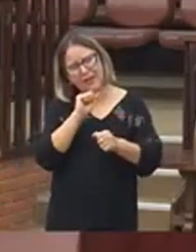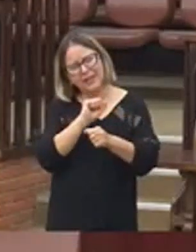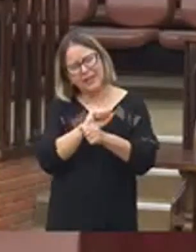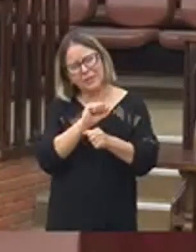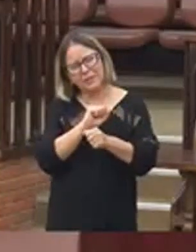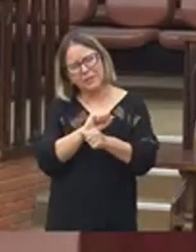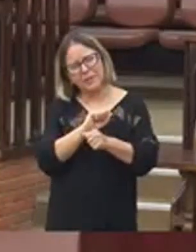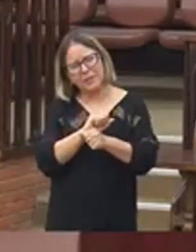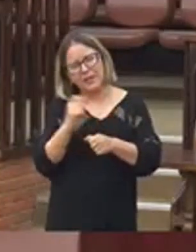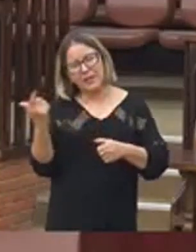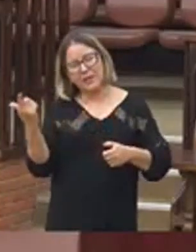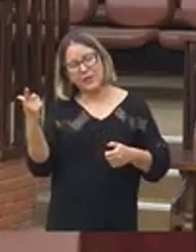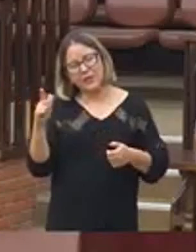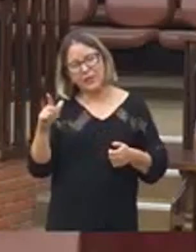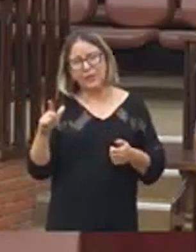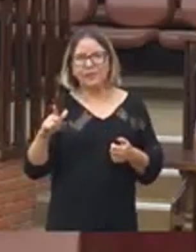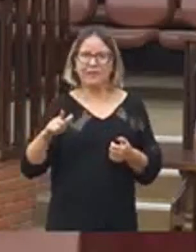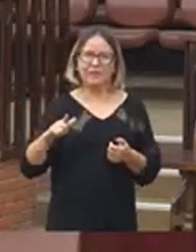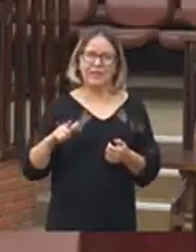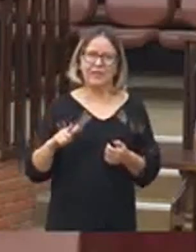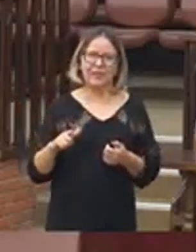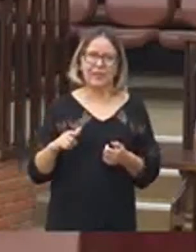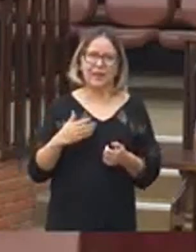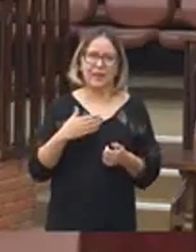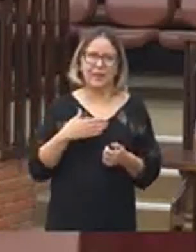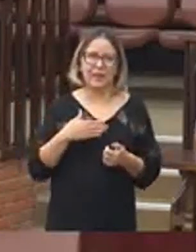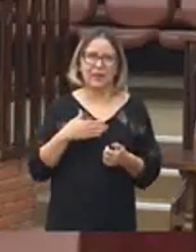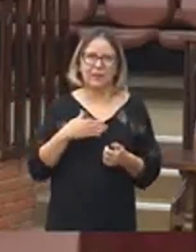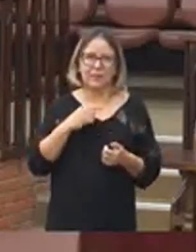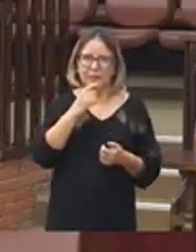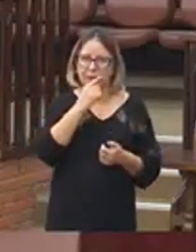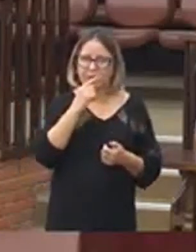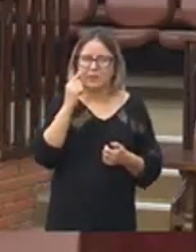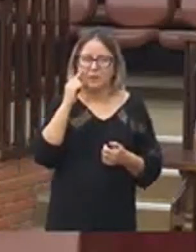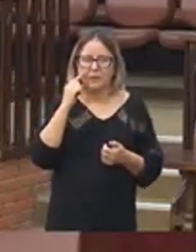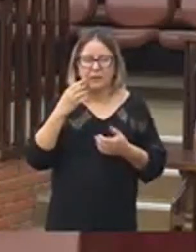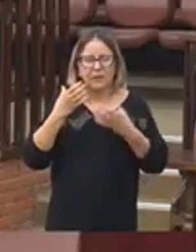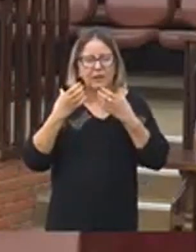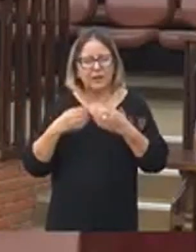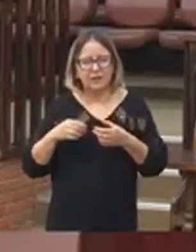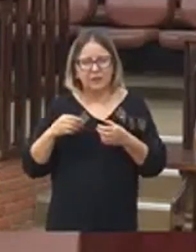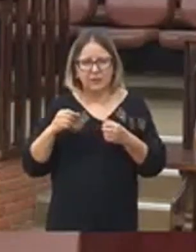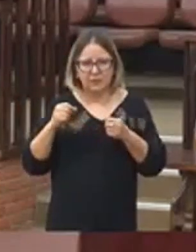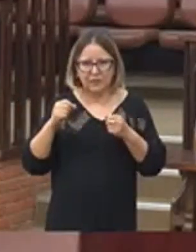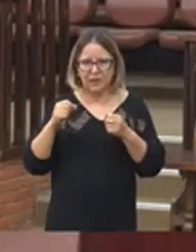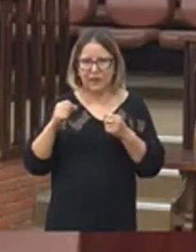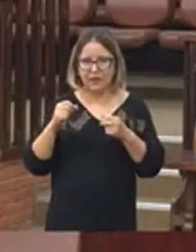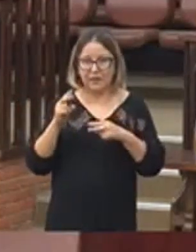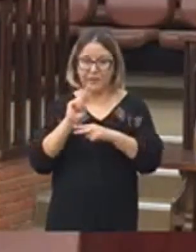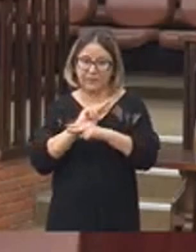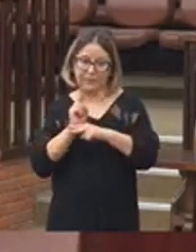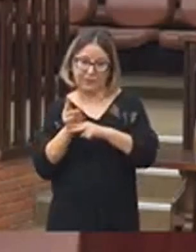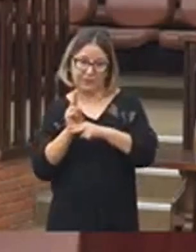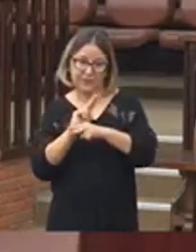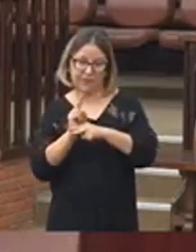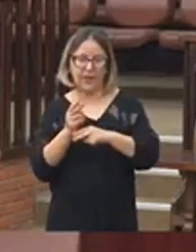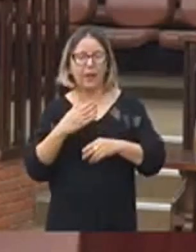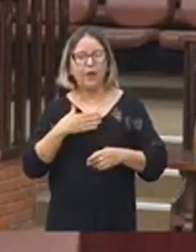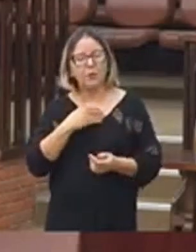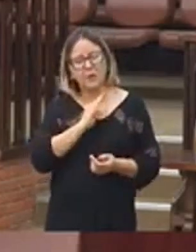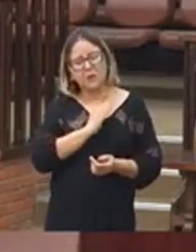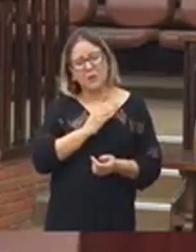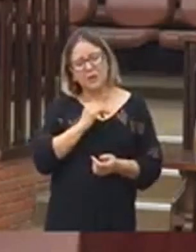Meus olhos se cansaram pela constante vigília. O meu coração triste